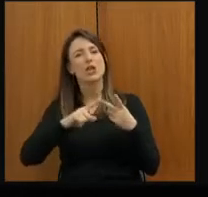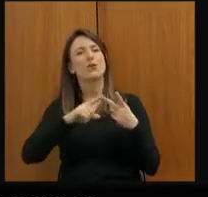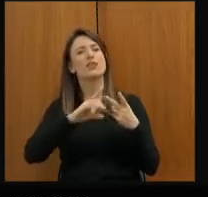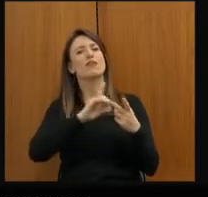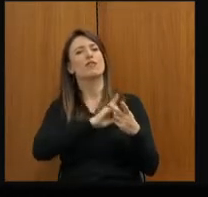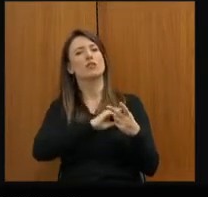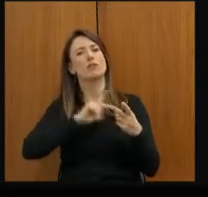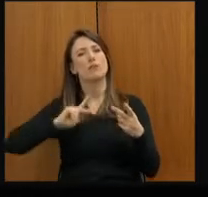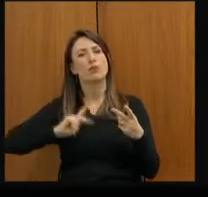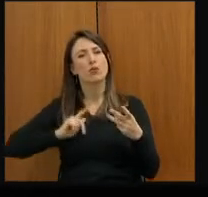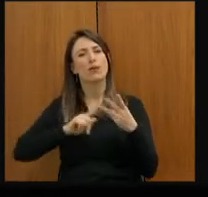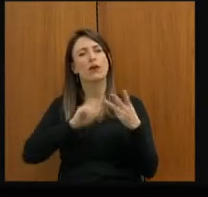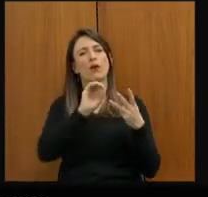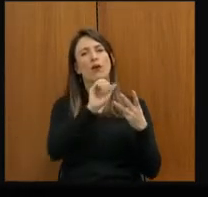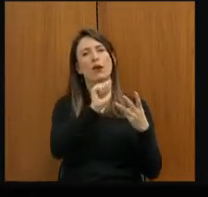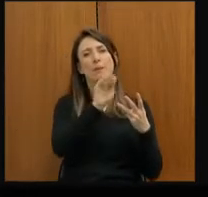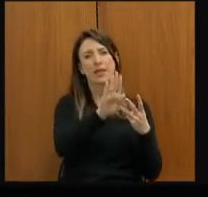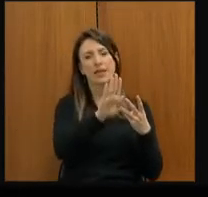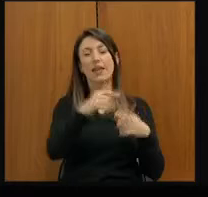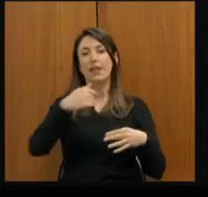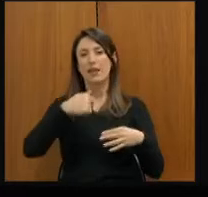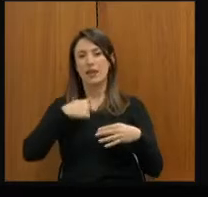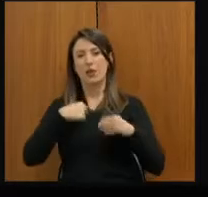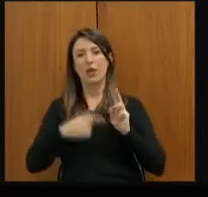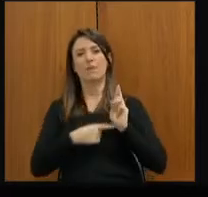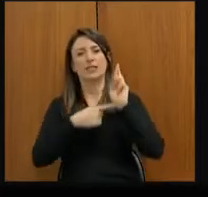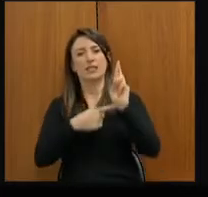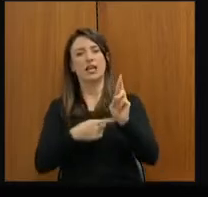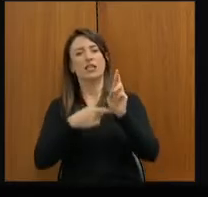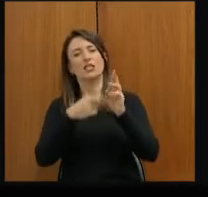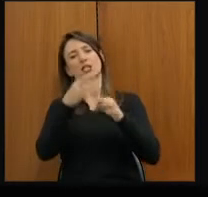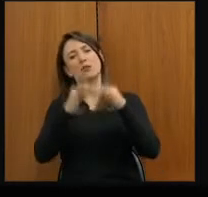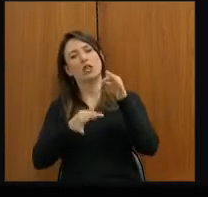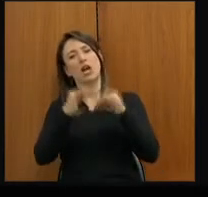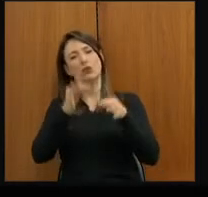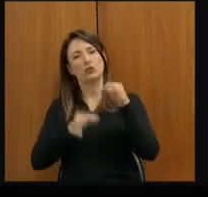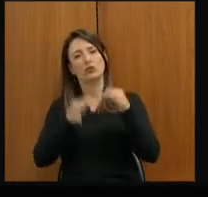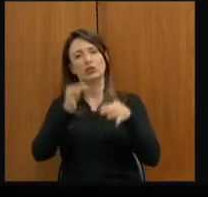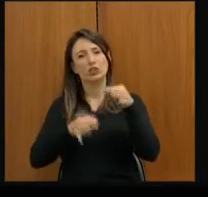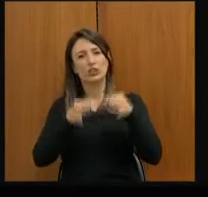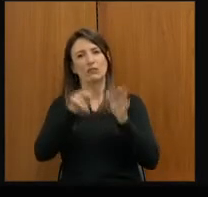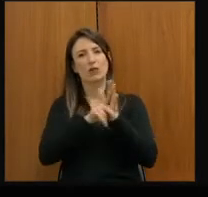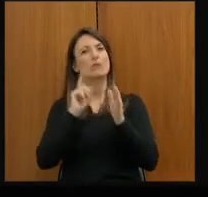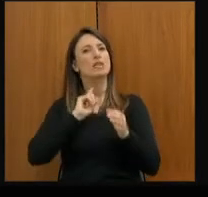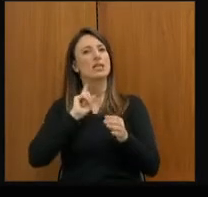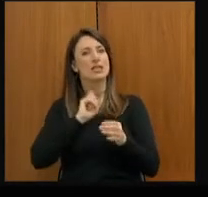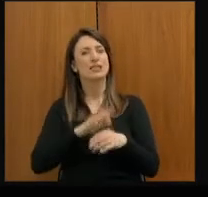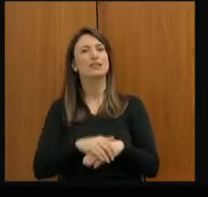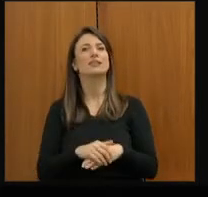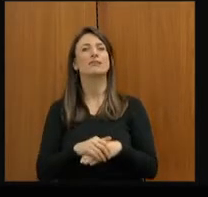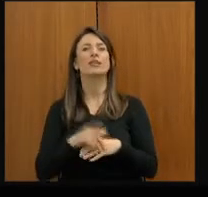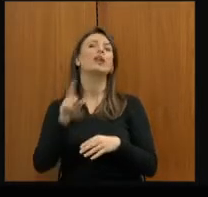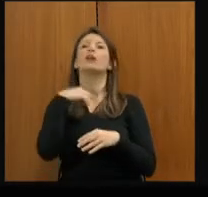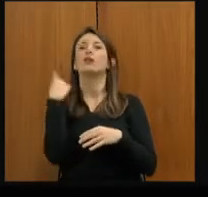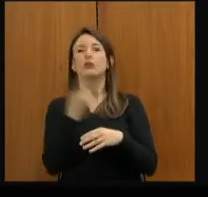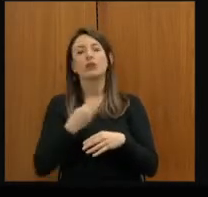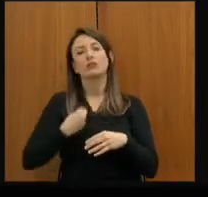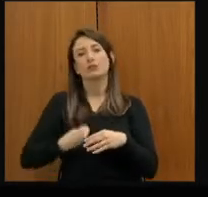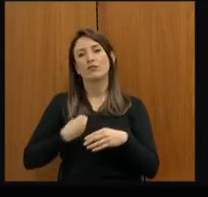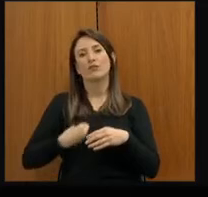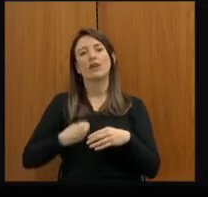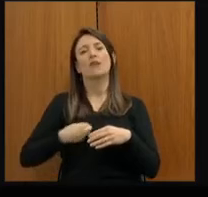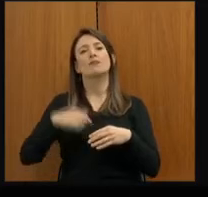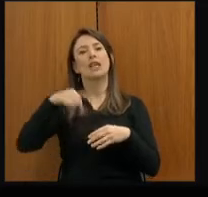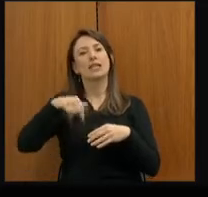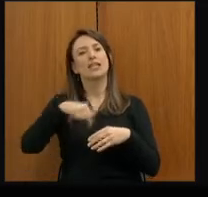pelo Tribunal de Justiça de Minas não podemos fugir da questão seguinte o estado democrático de direito